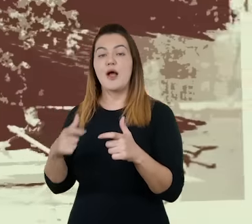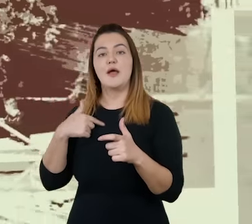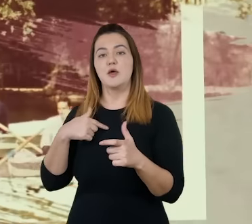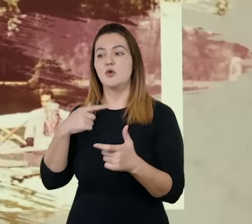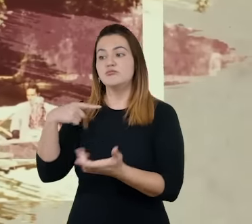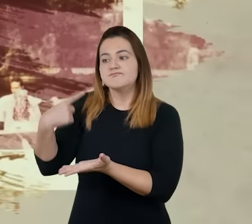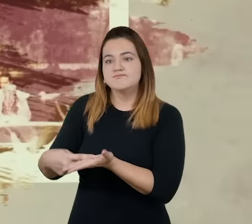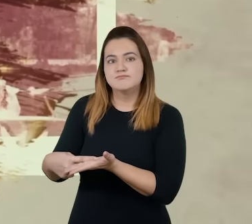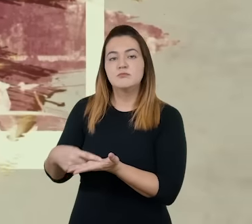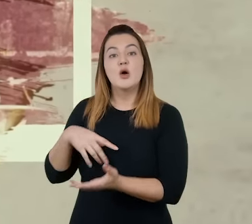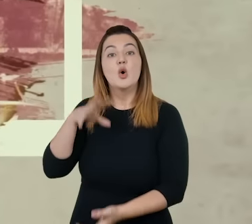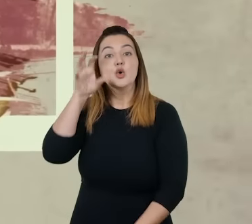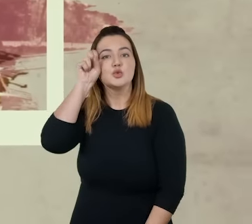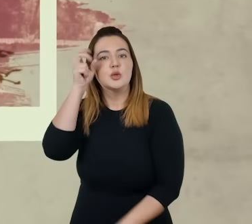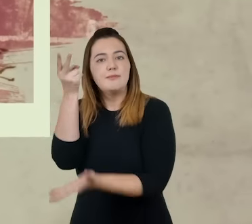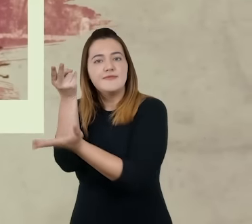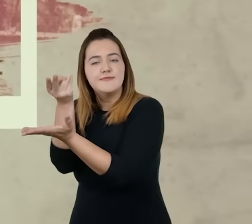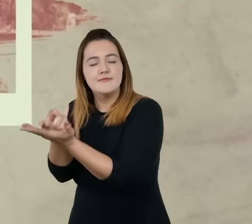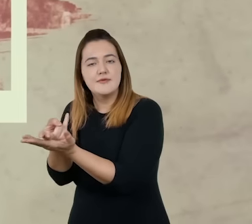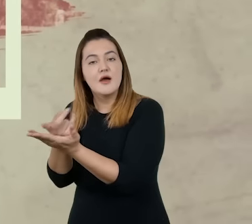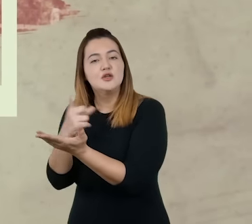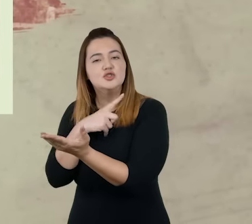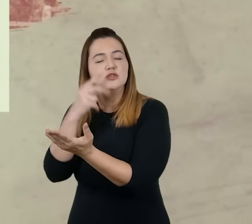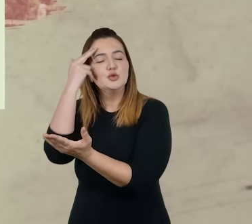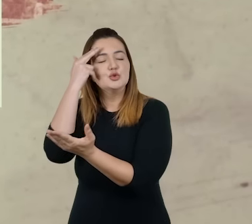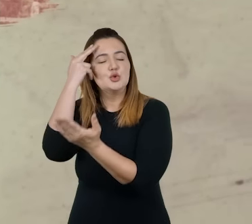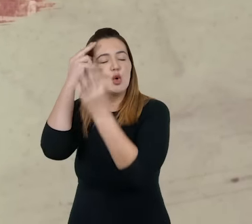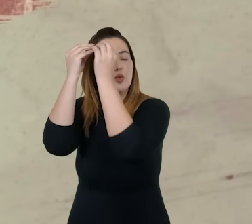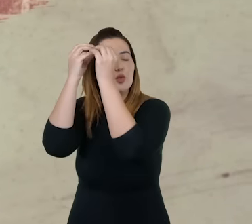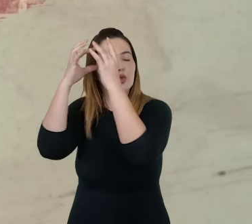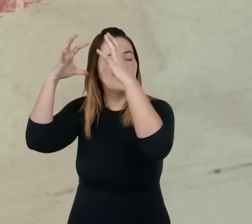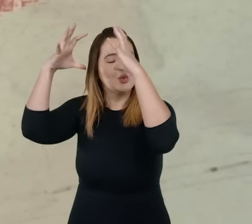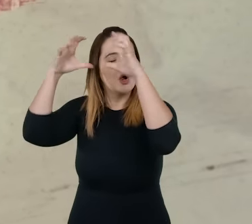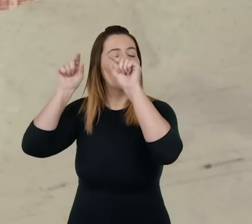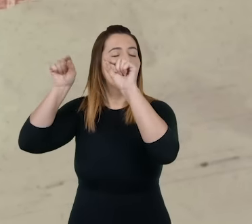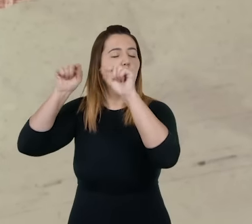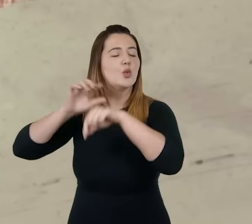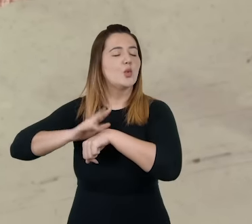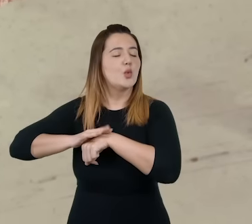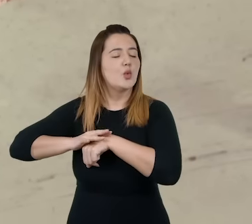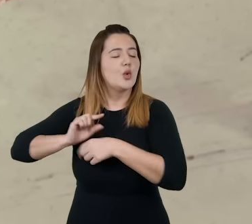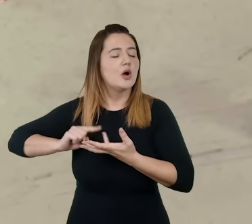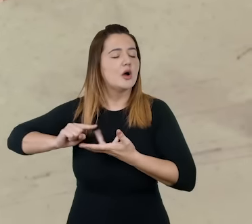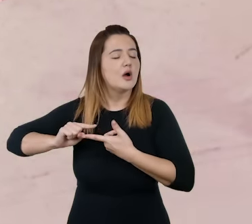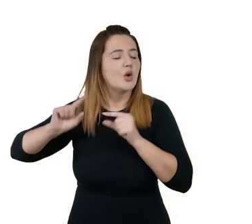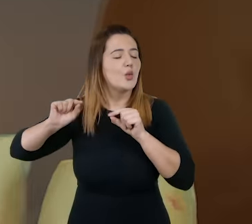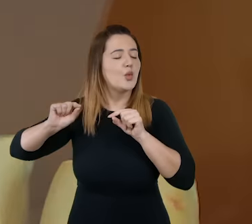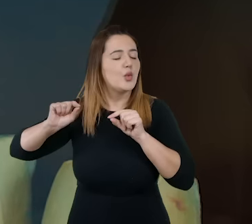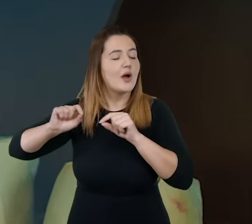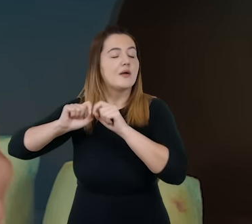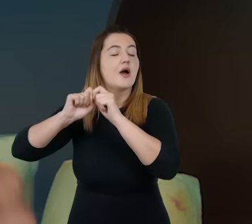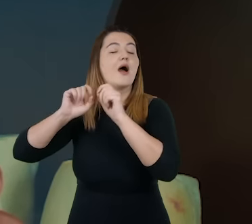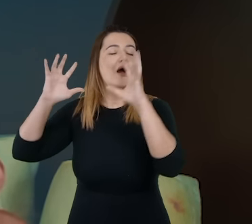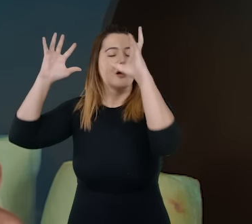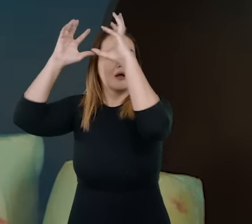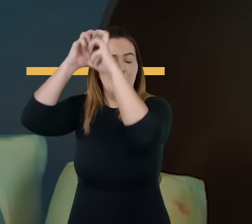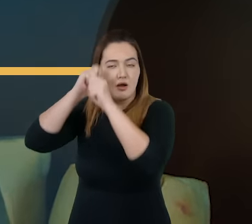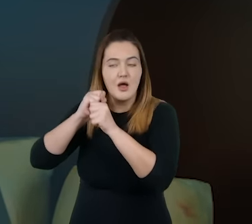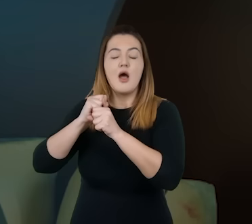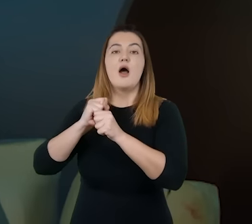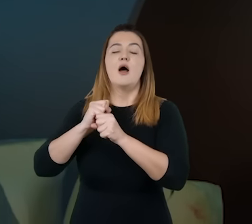onde a pessoa dormia e naquela noite ele sonhava com o diagnóstico da sua doença. Também eles praticavam